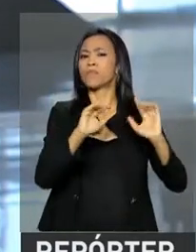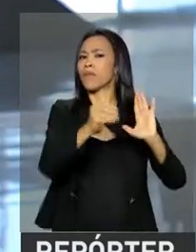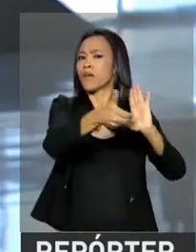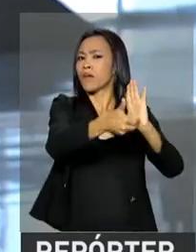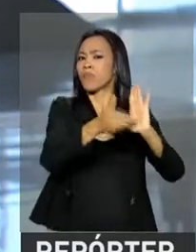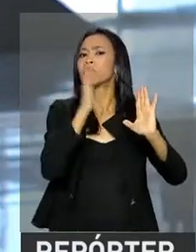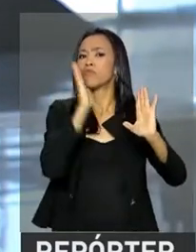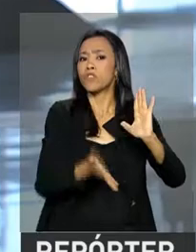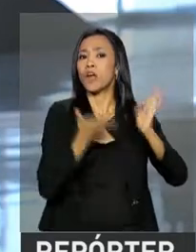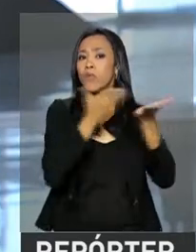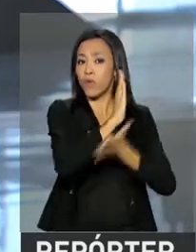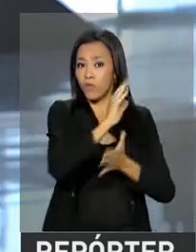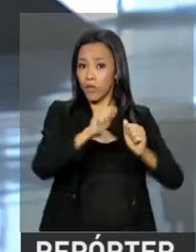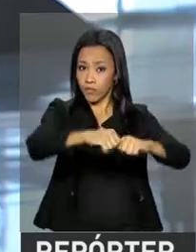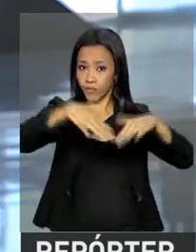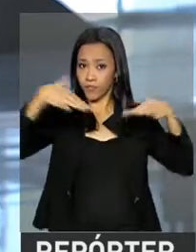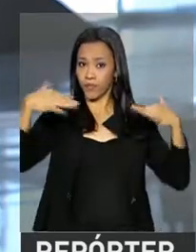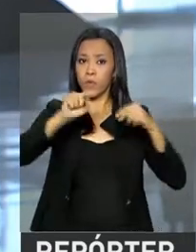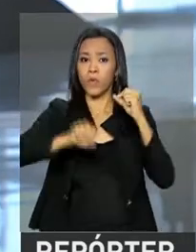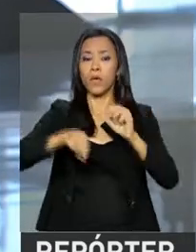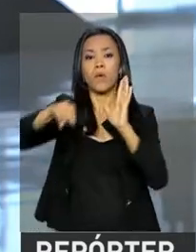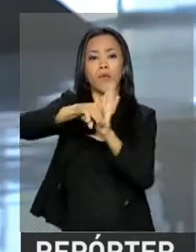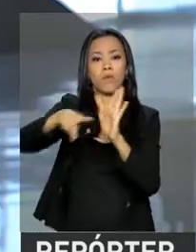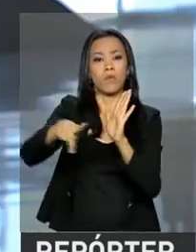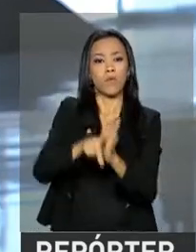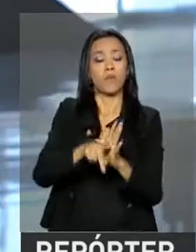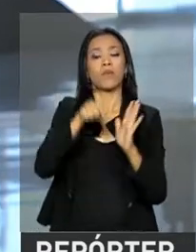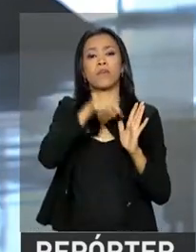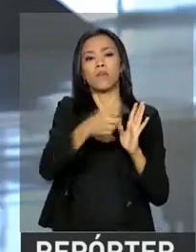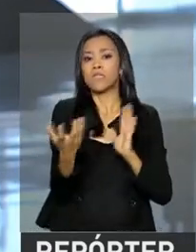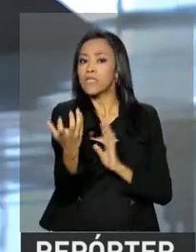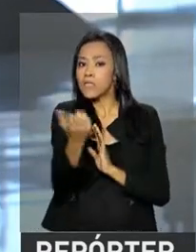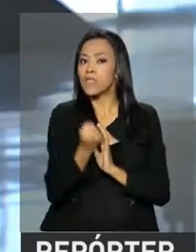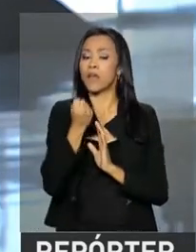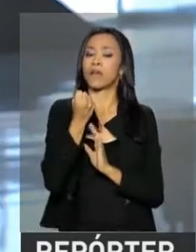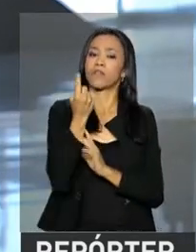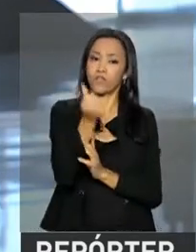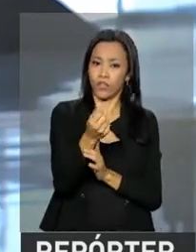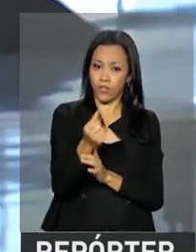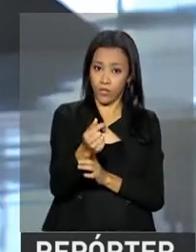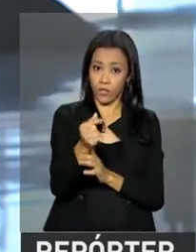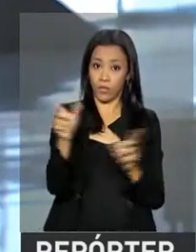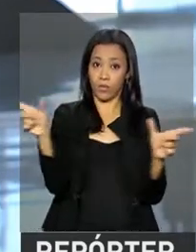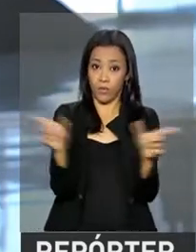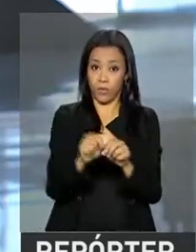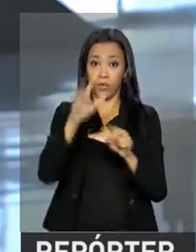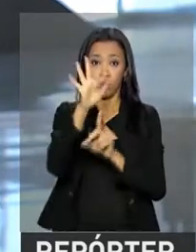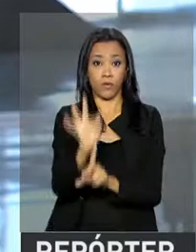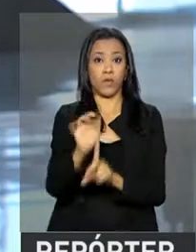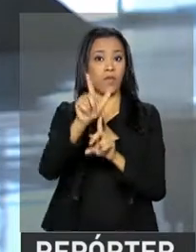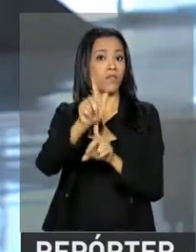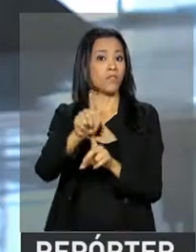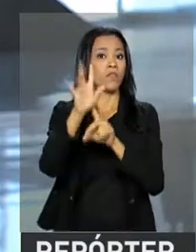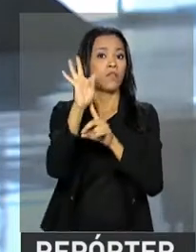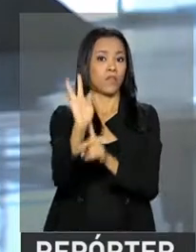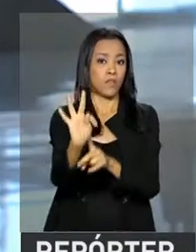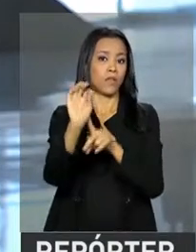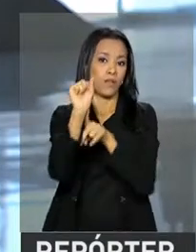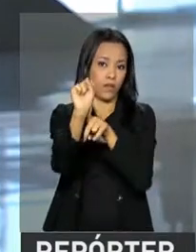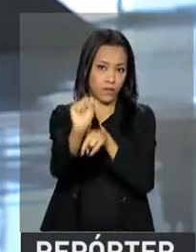aprovada no plenário a medida provisória que permite o saque de contas inativas do fundo de garantia do tempo de serviço